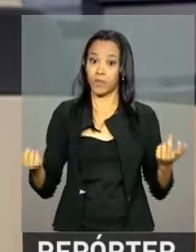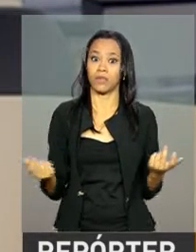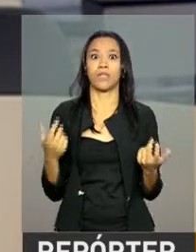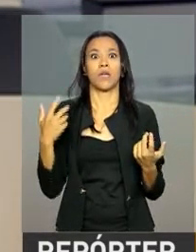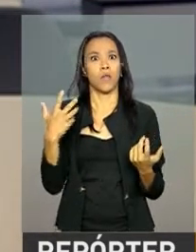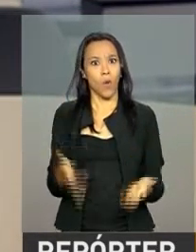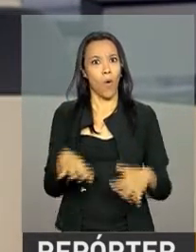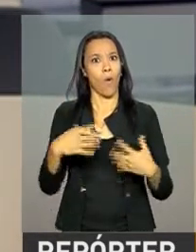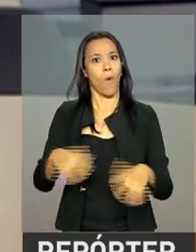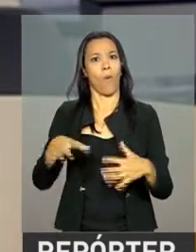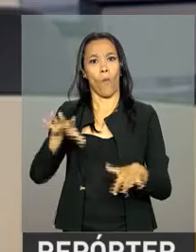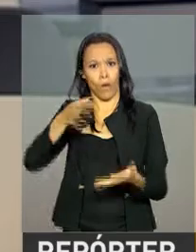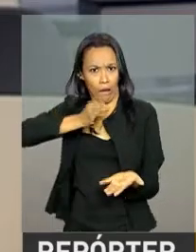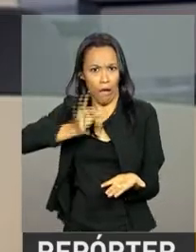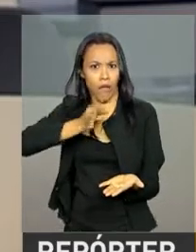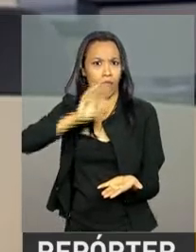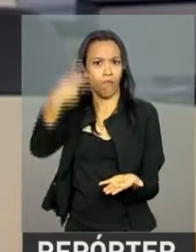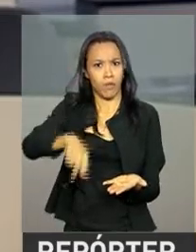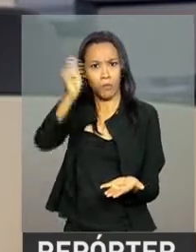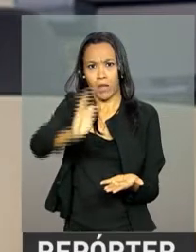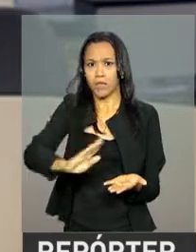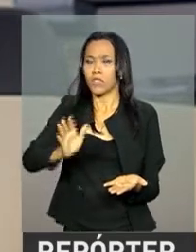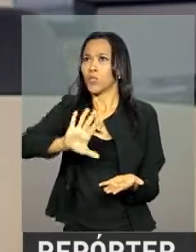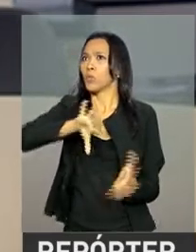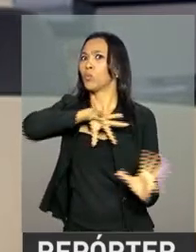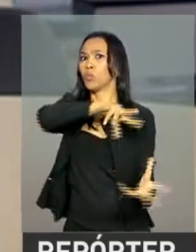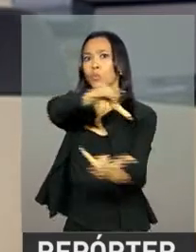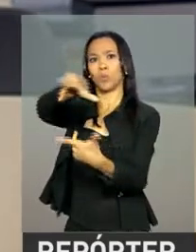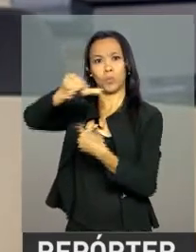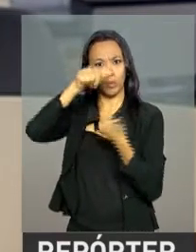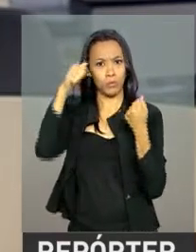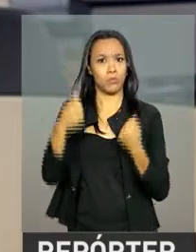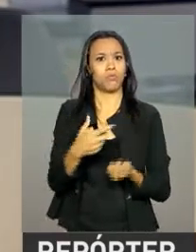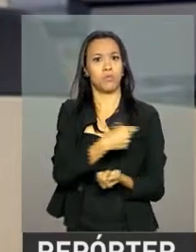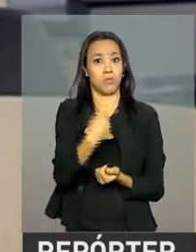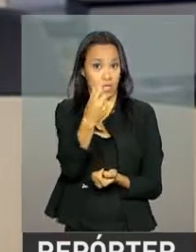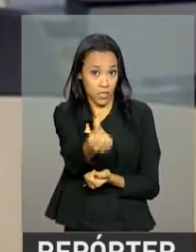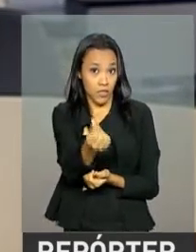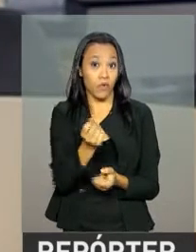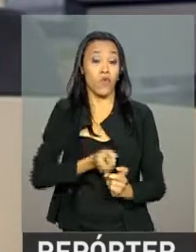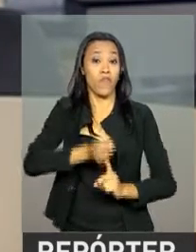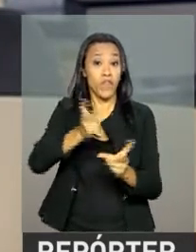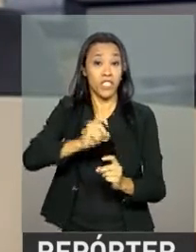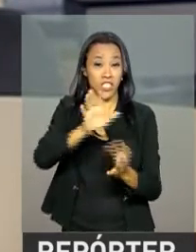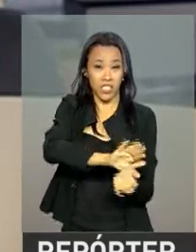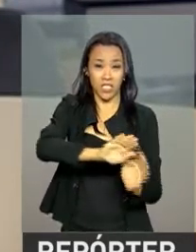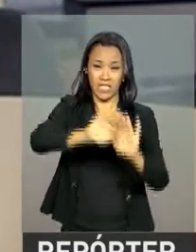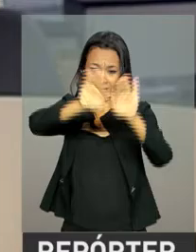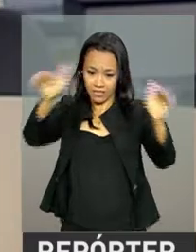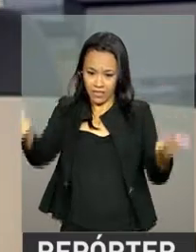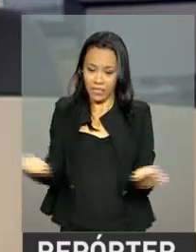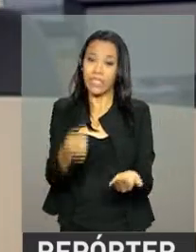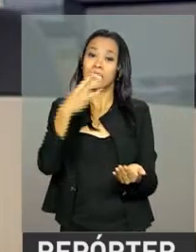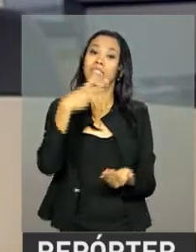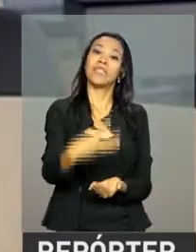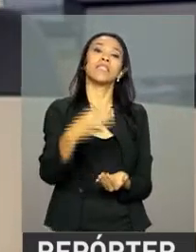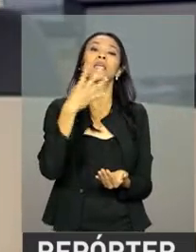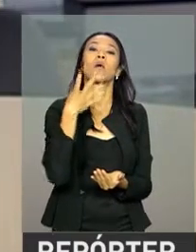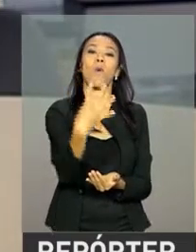tanto café brasileiro sendo consumido mundo afora e 2016 foram vendidas mais de 34 milhões de